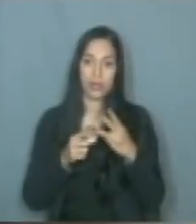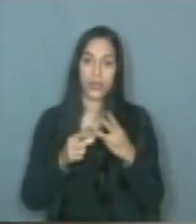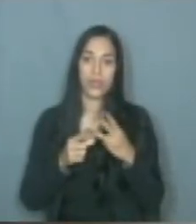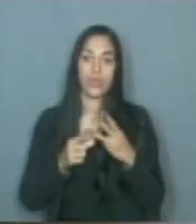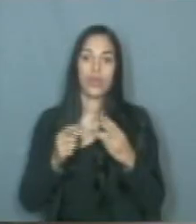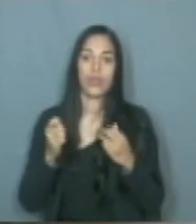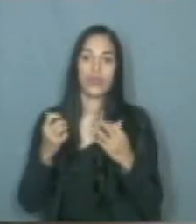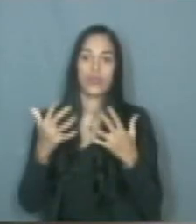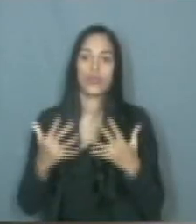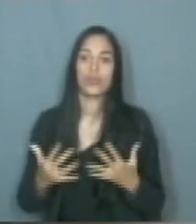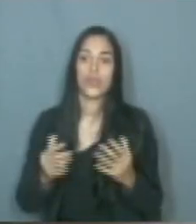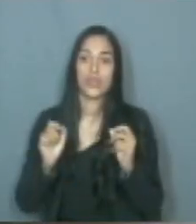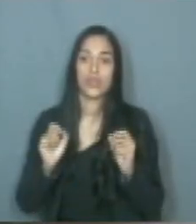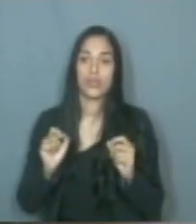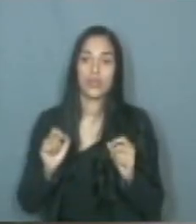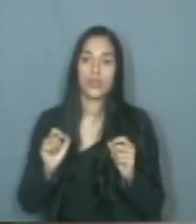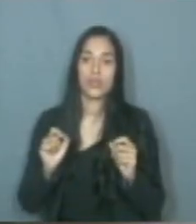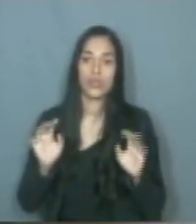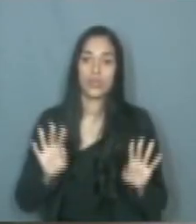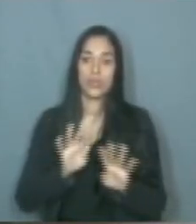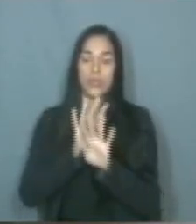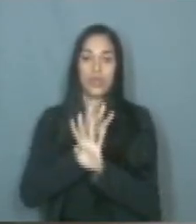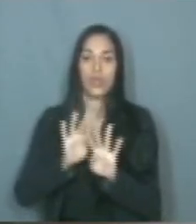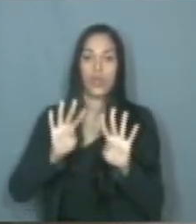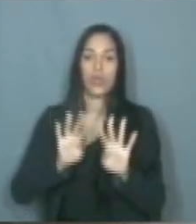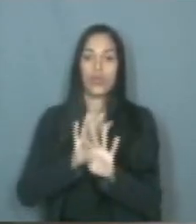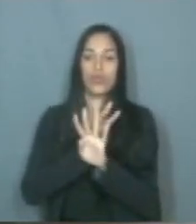diz respeito aos blocos líricos.